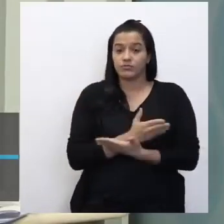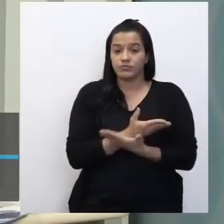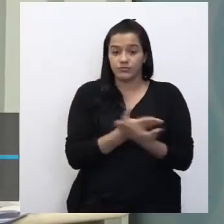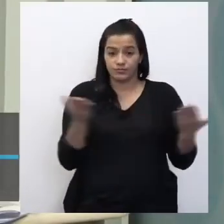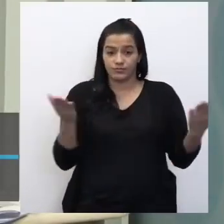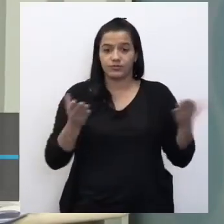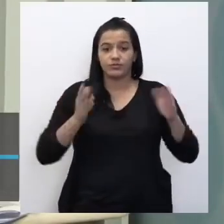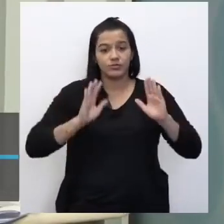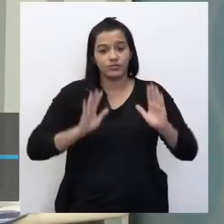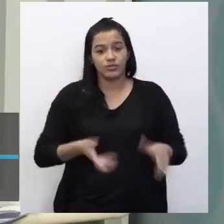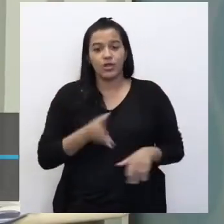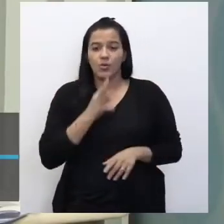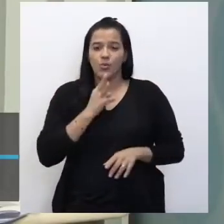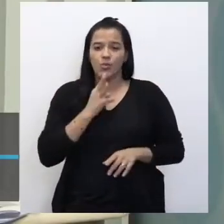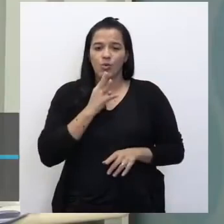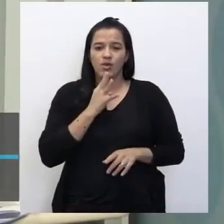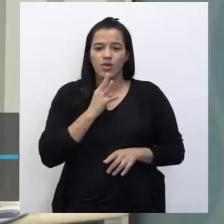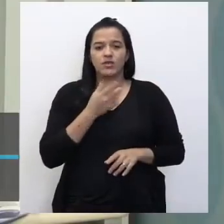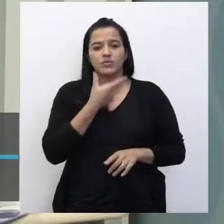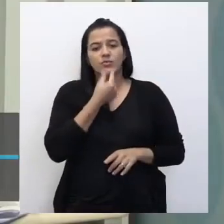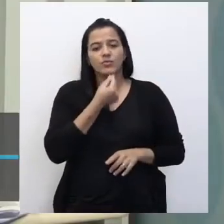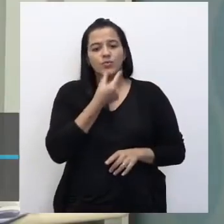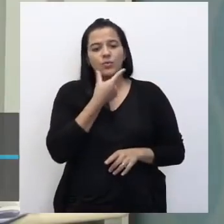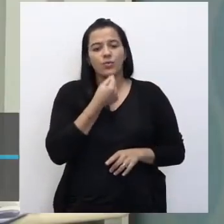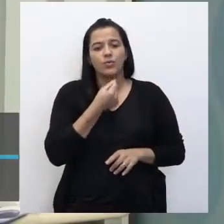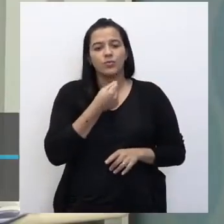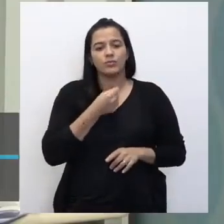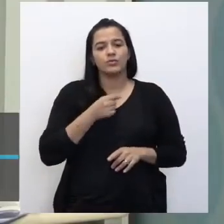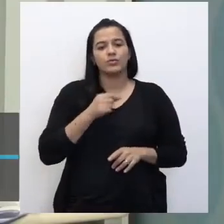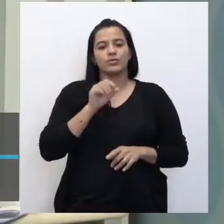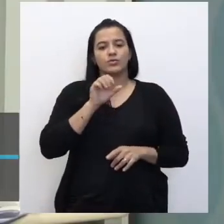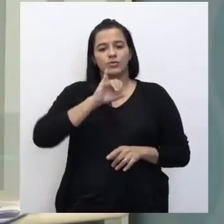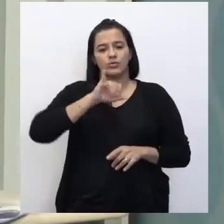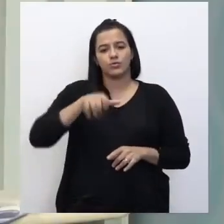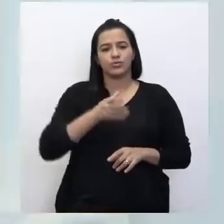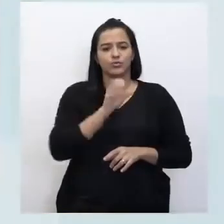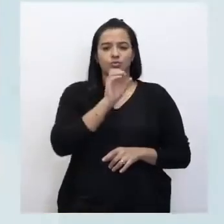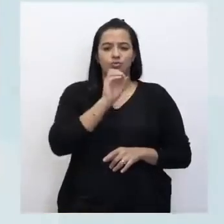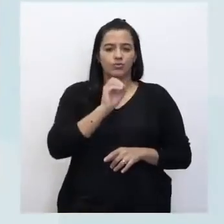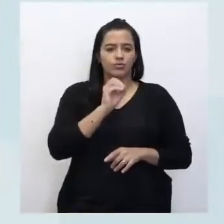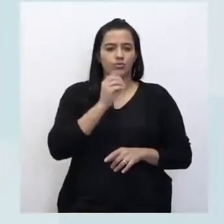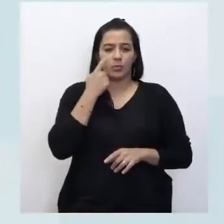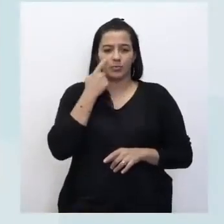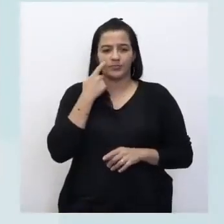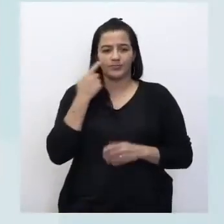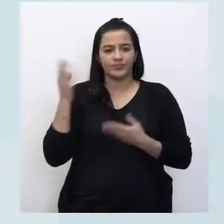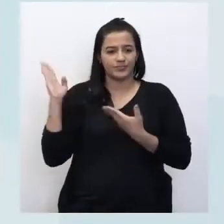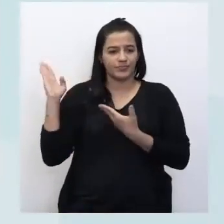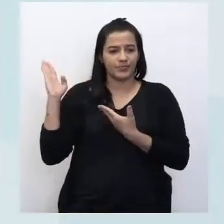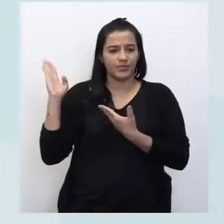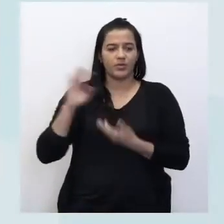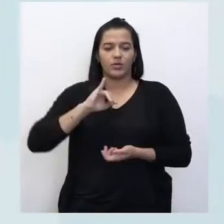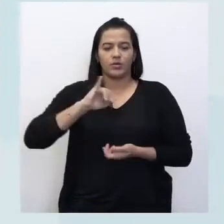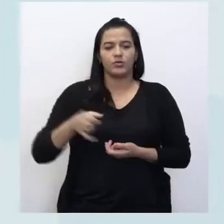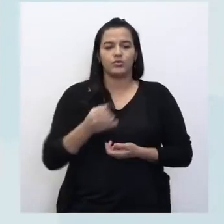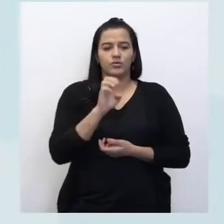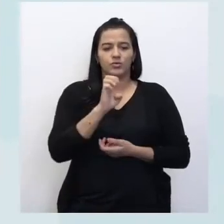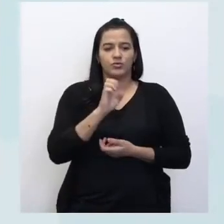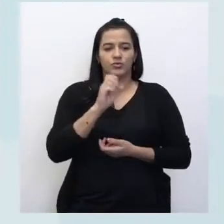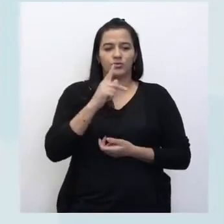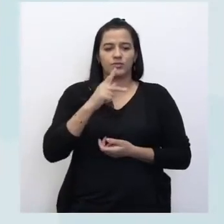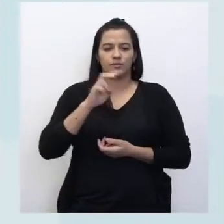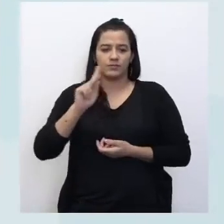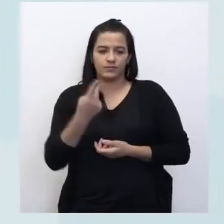do Joseph Arthur, né, de Gobineau, o famoso conde de Gobineau, que está aí na tela